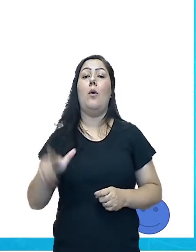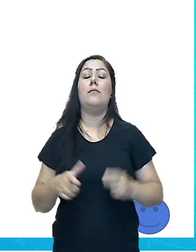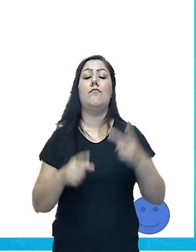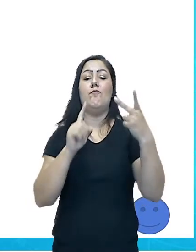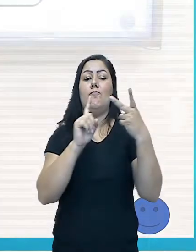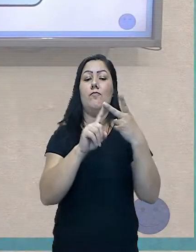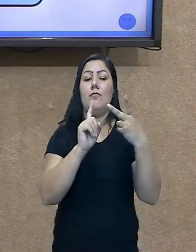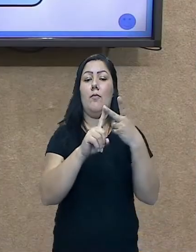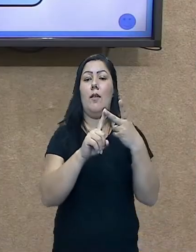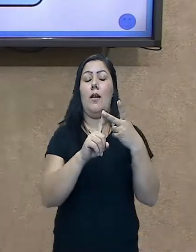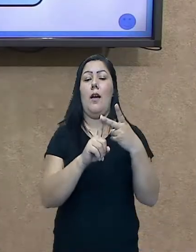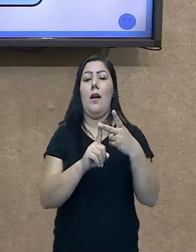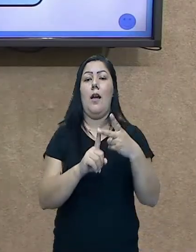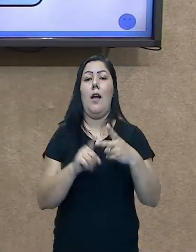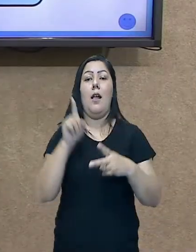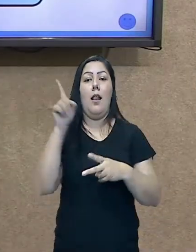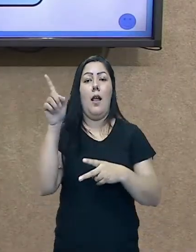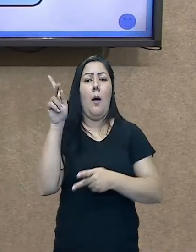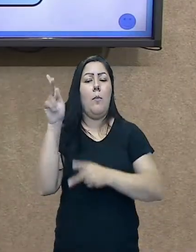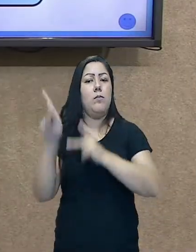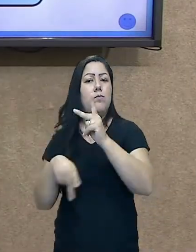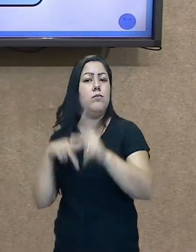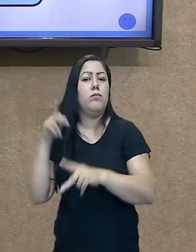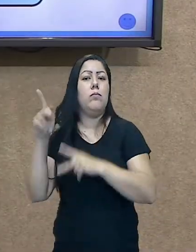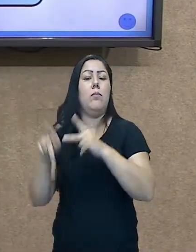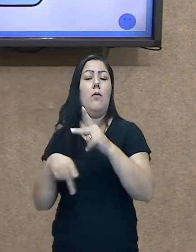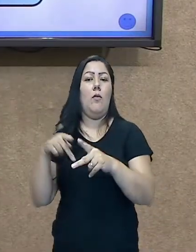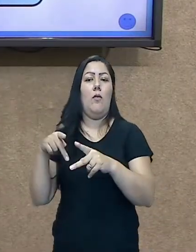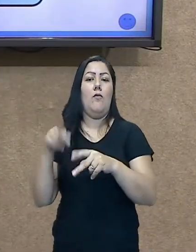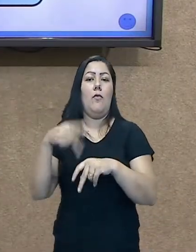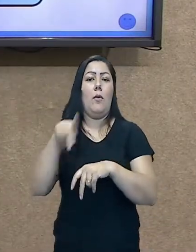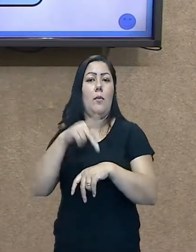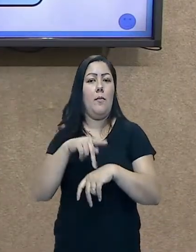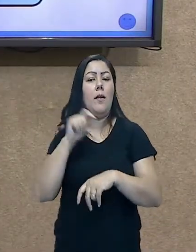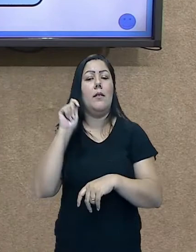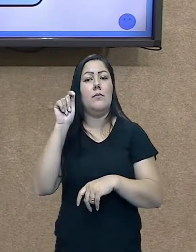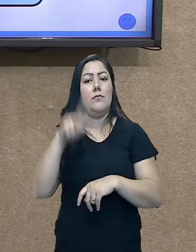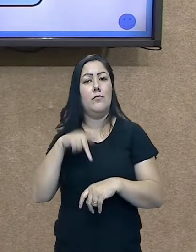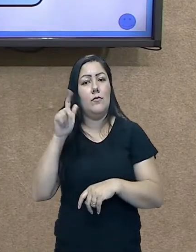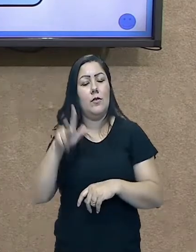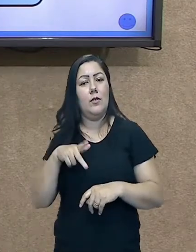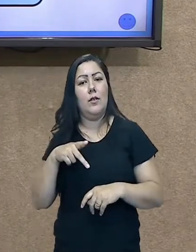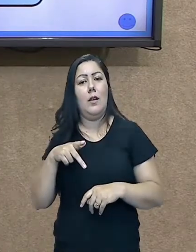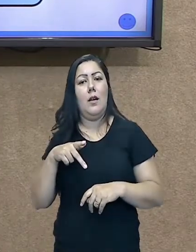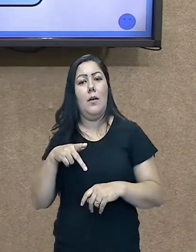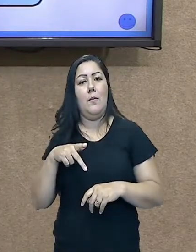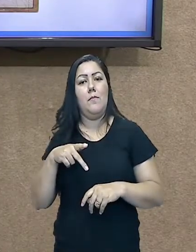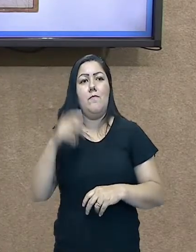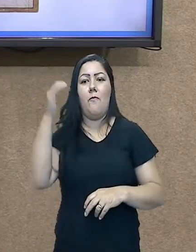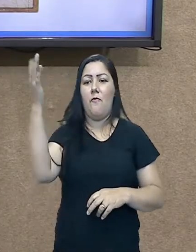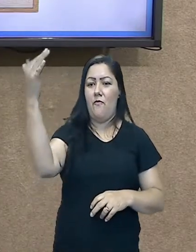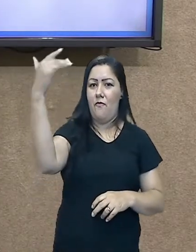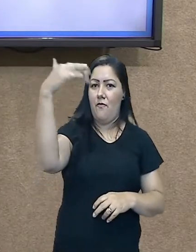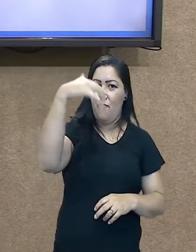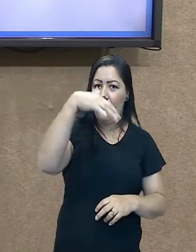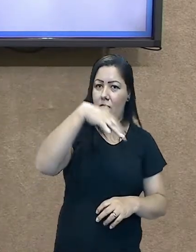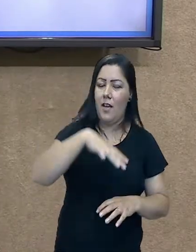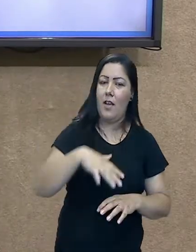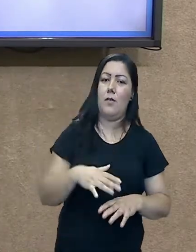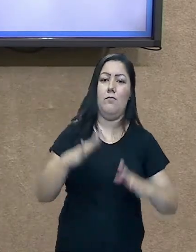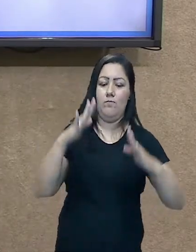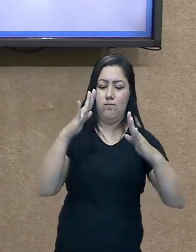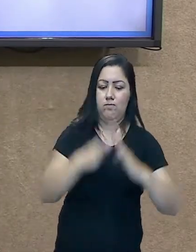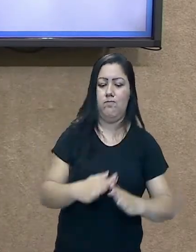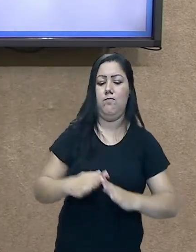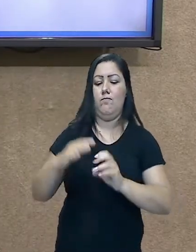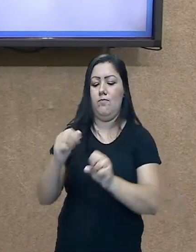Ou os portugueses ocuparam o Brasil? Porque quando nós olhamos para o território brasileiro,